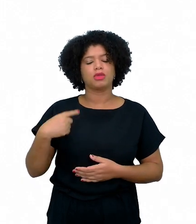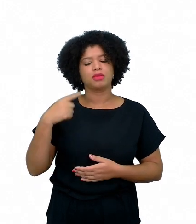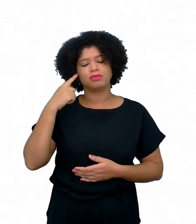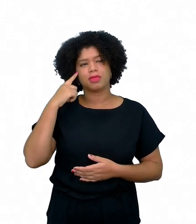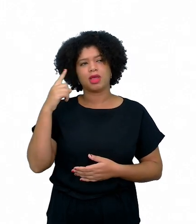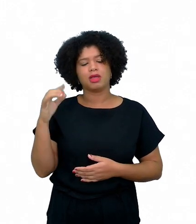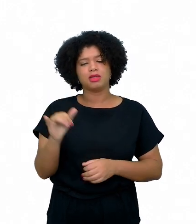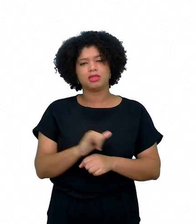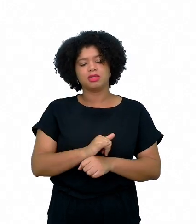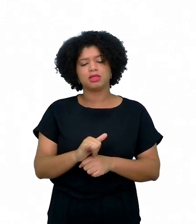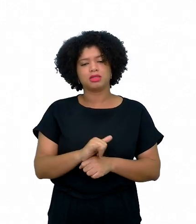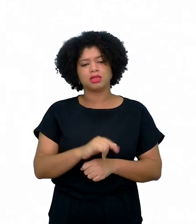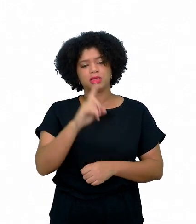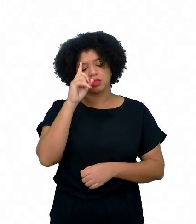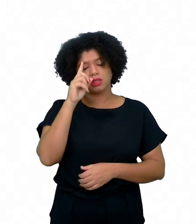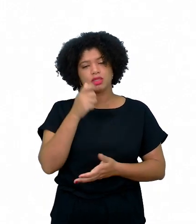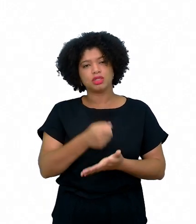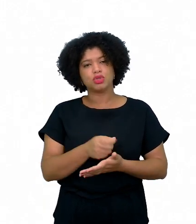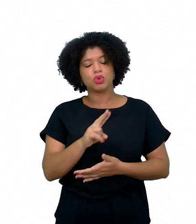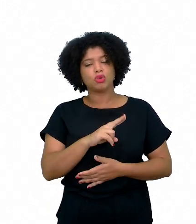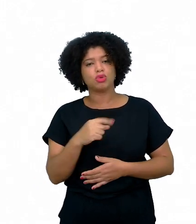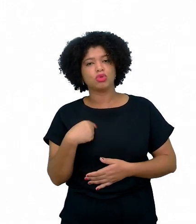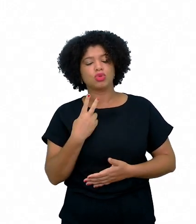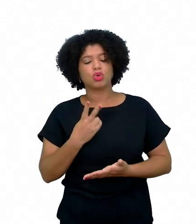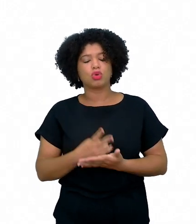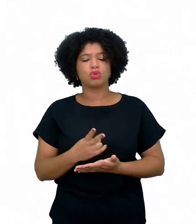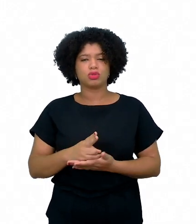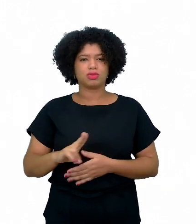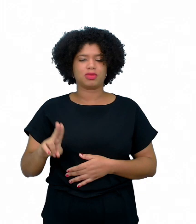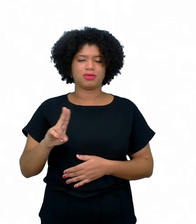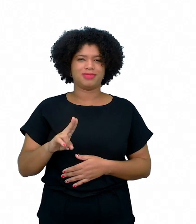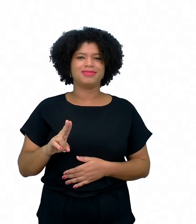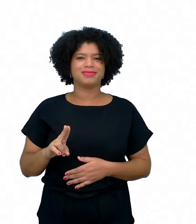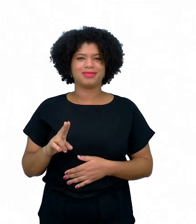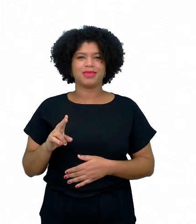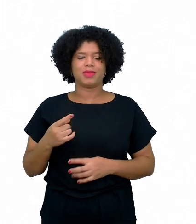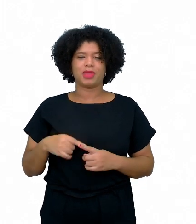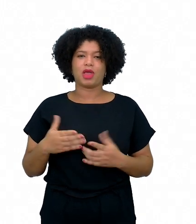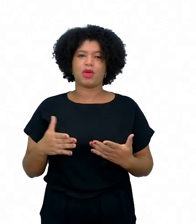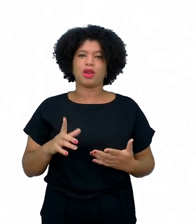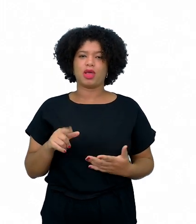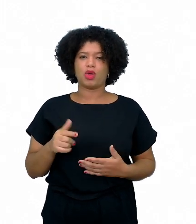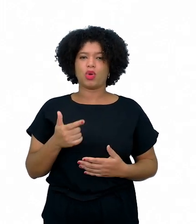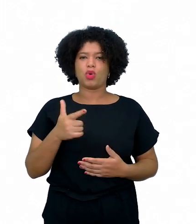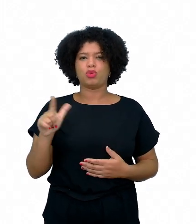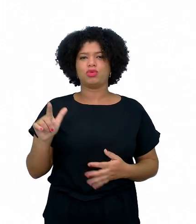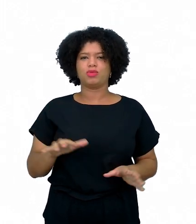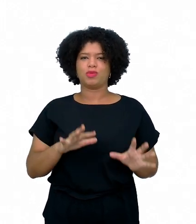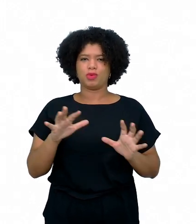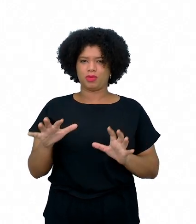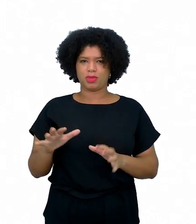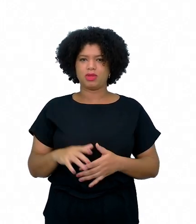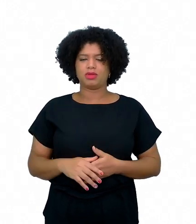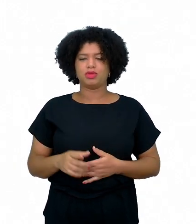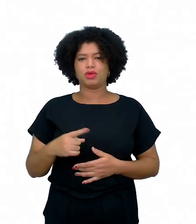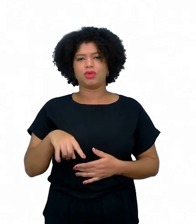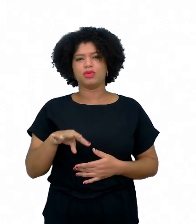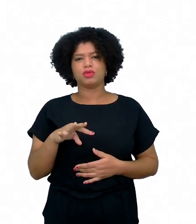preciso continuar utilizando. Agora estamos em outro momento, né?